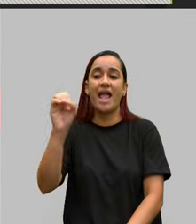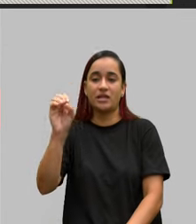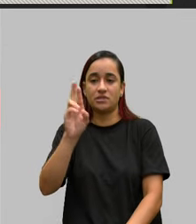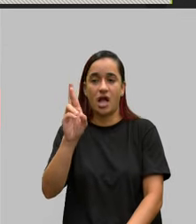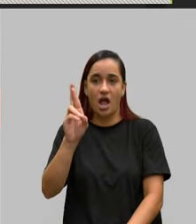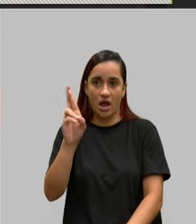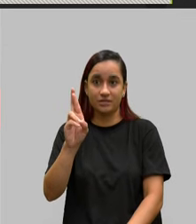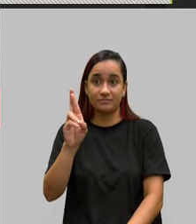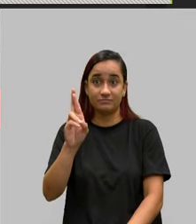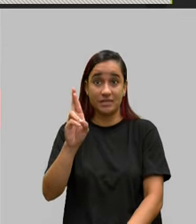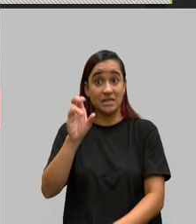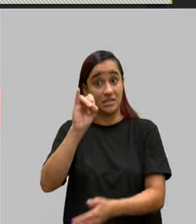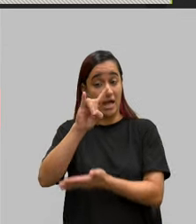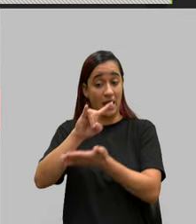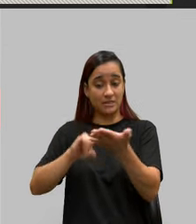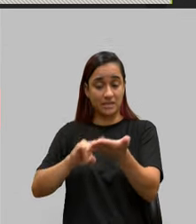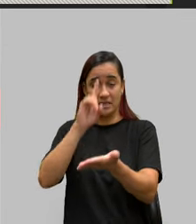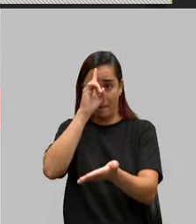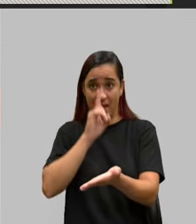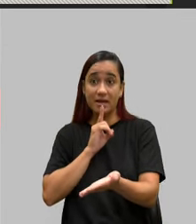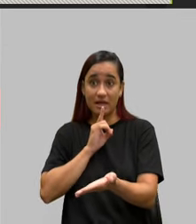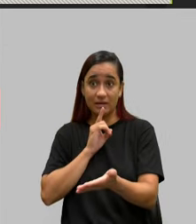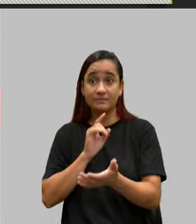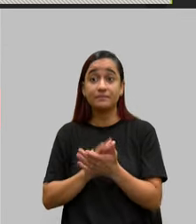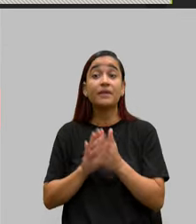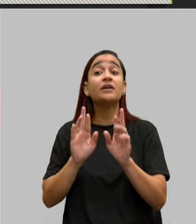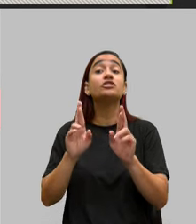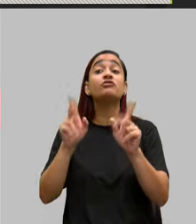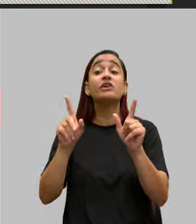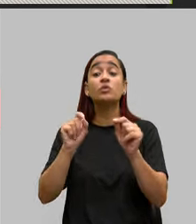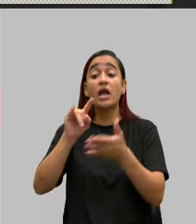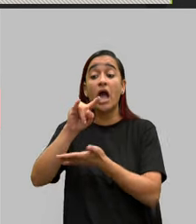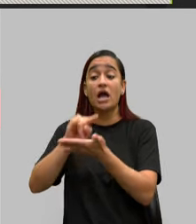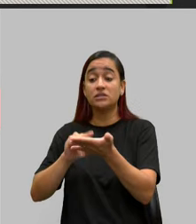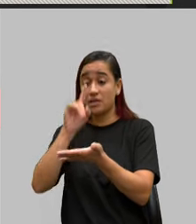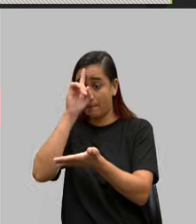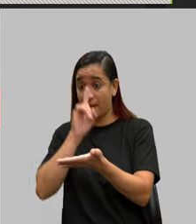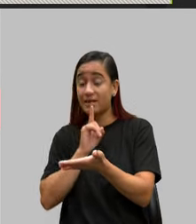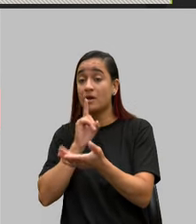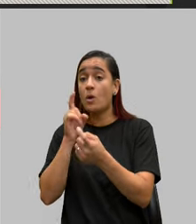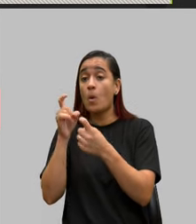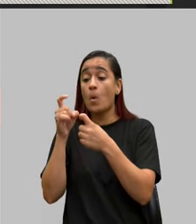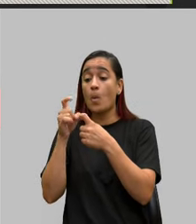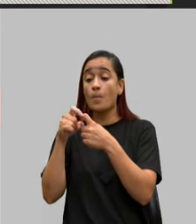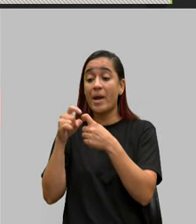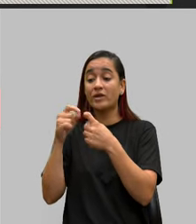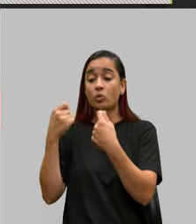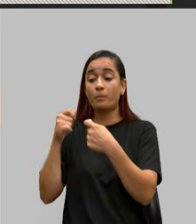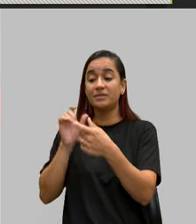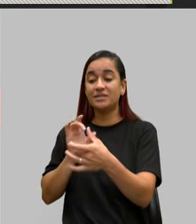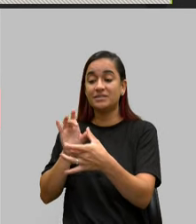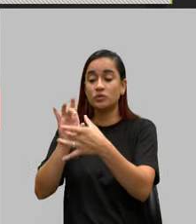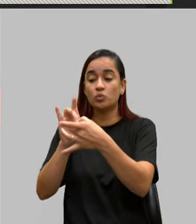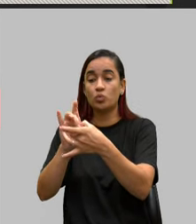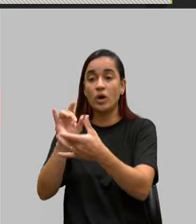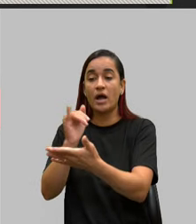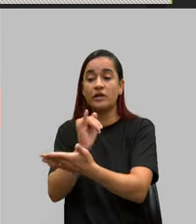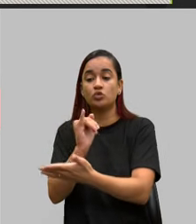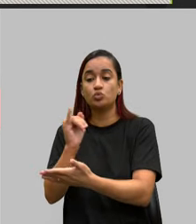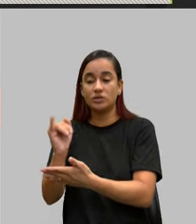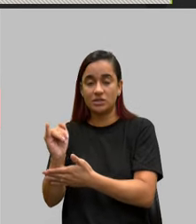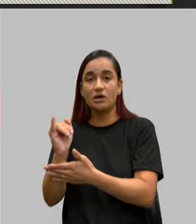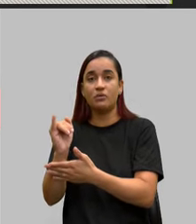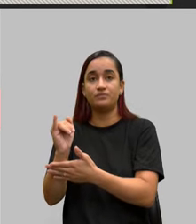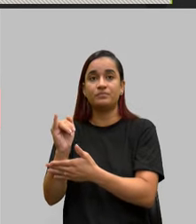a receita amarela a diferença que a receita amarela o médico para ter ela tem que estar vinculado a uma instituição é a mesma receita que